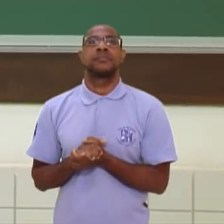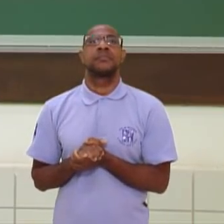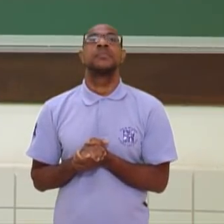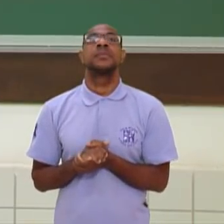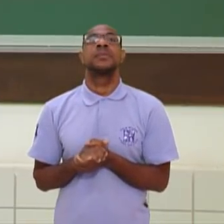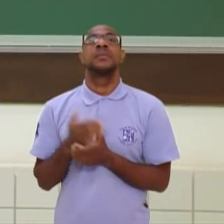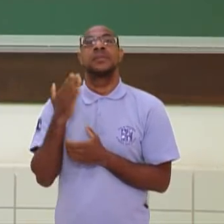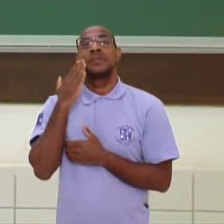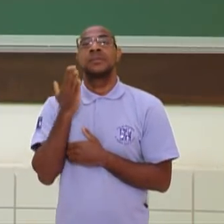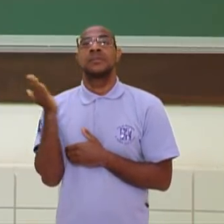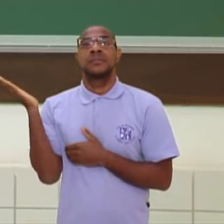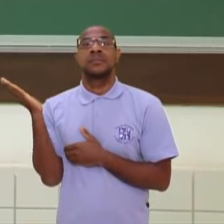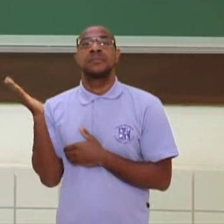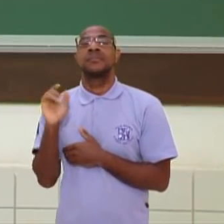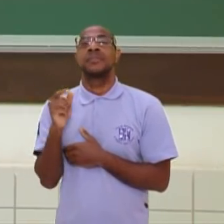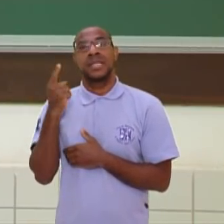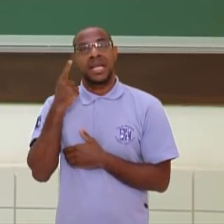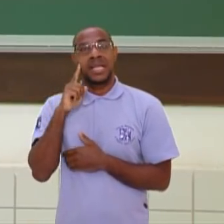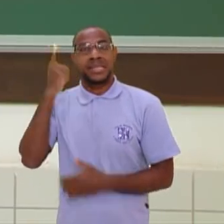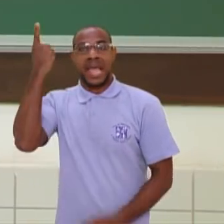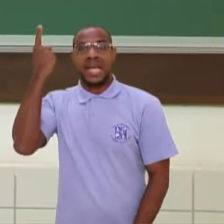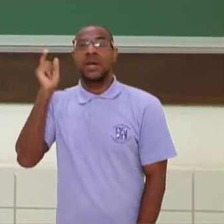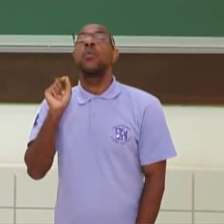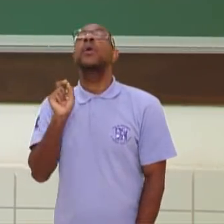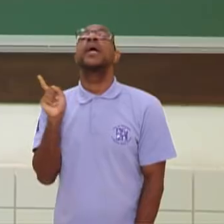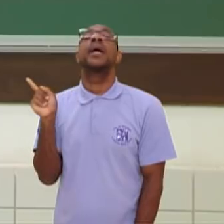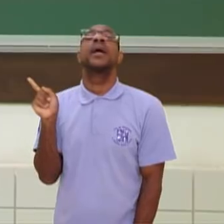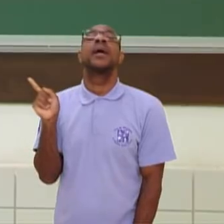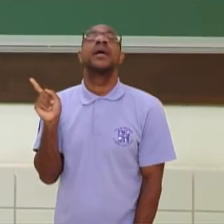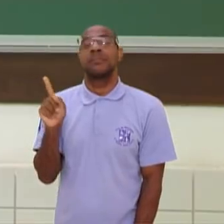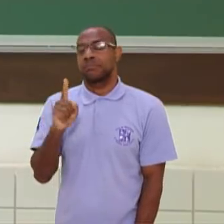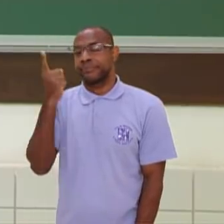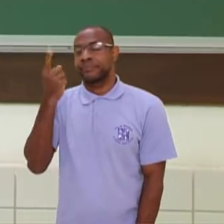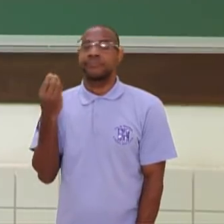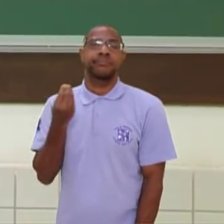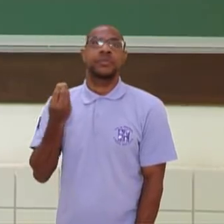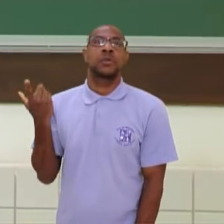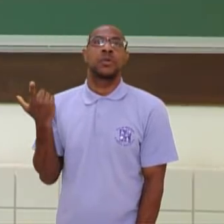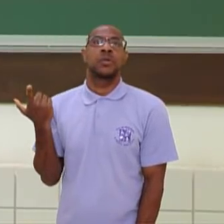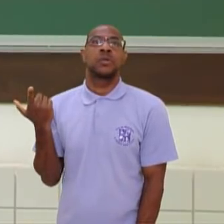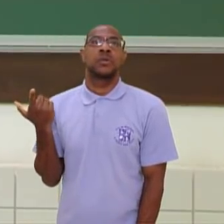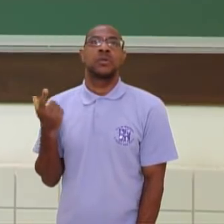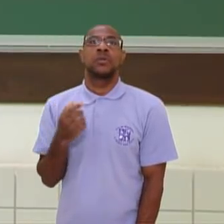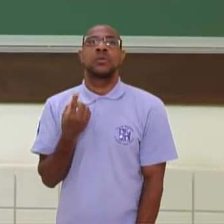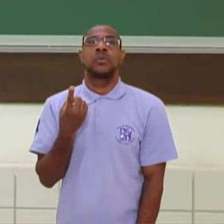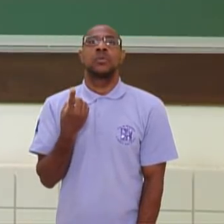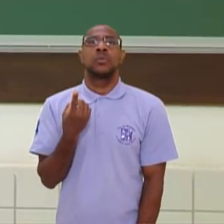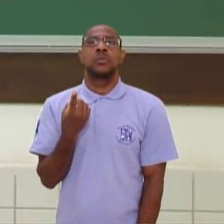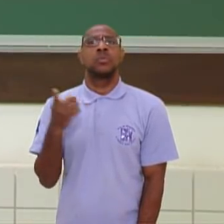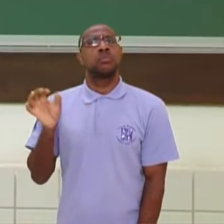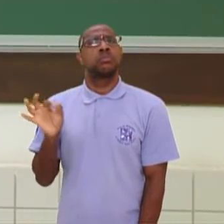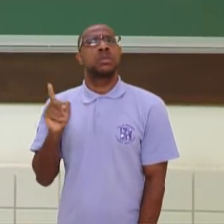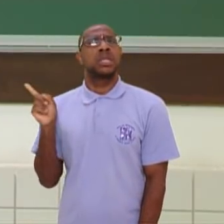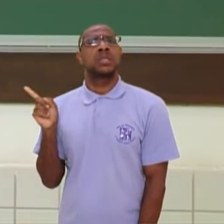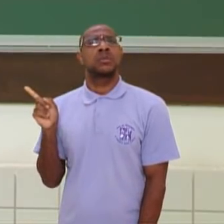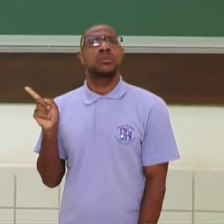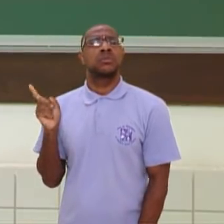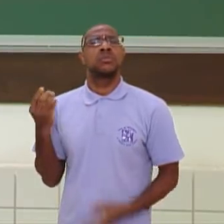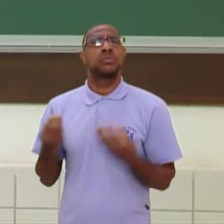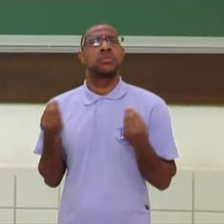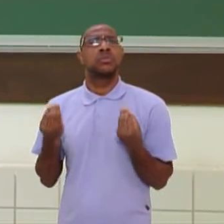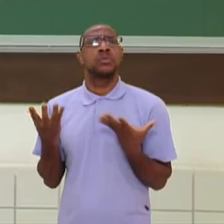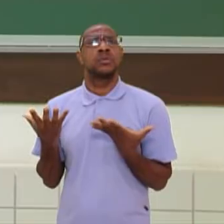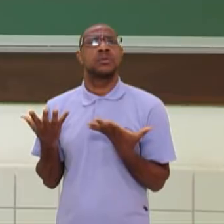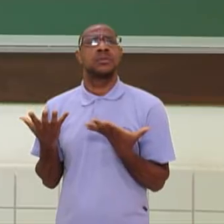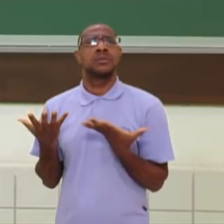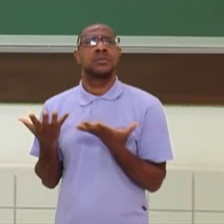rapidamente. Essa ideia que a gente vai ter ali, ó, o que você vai ter? Então você vai ter ali o hipocentro, que é onde está ocorrendo assim essa falha